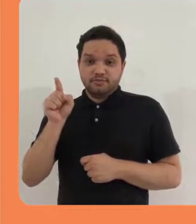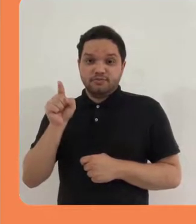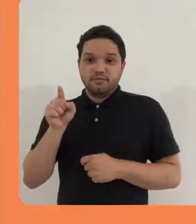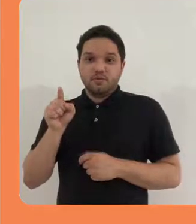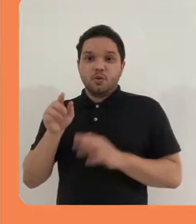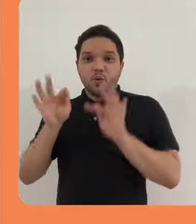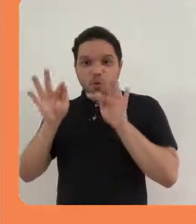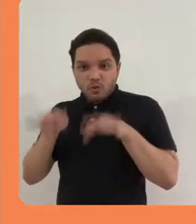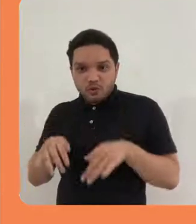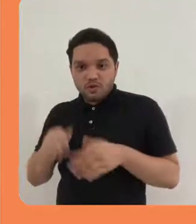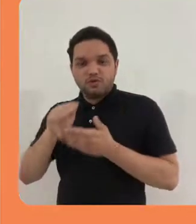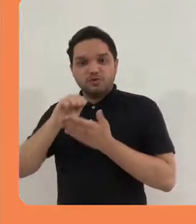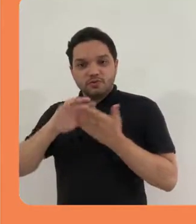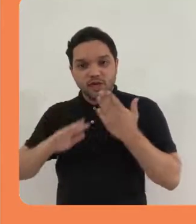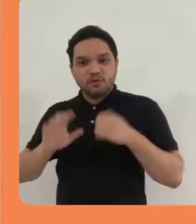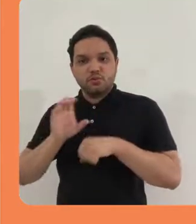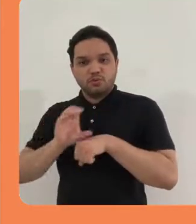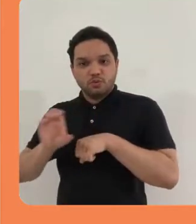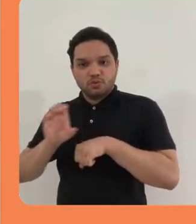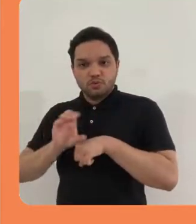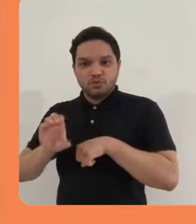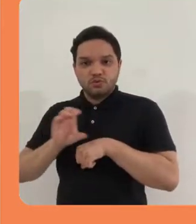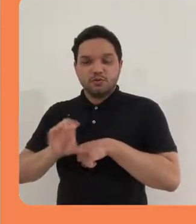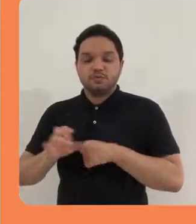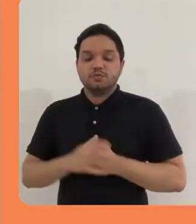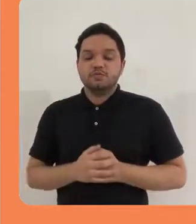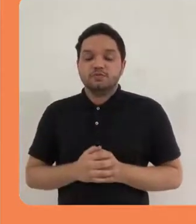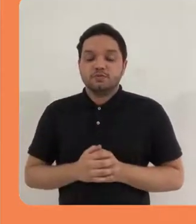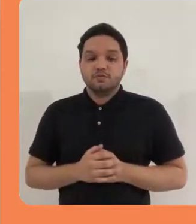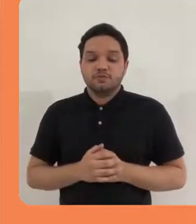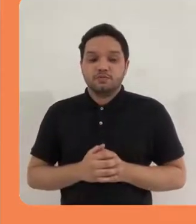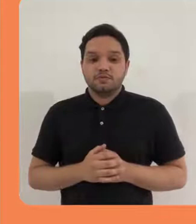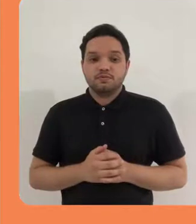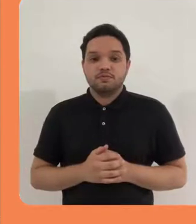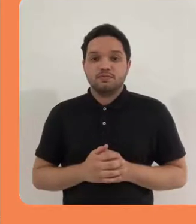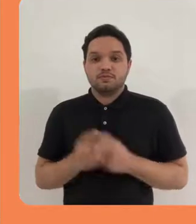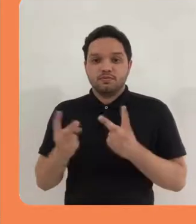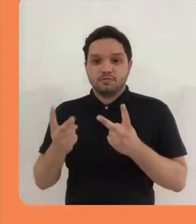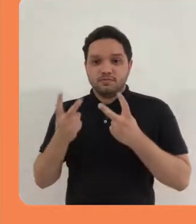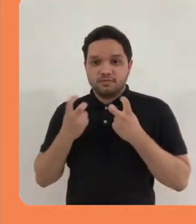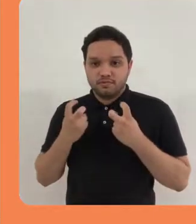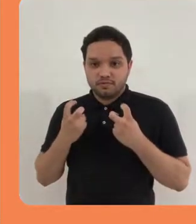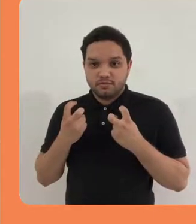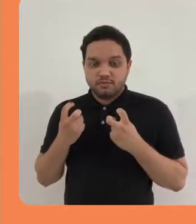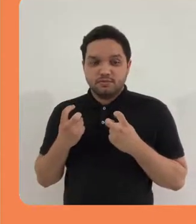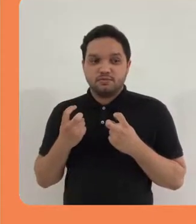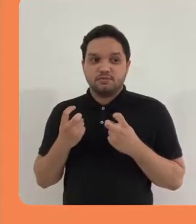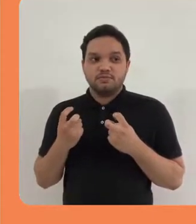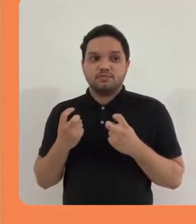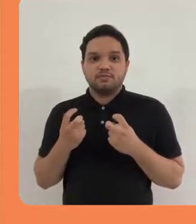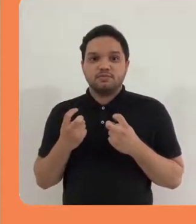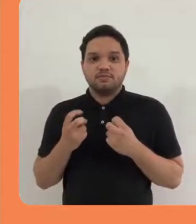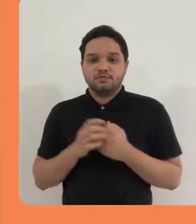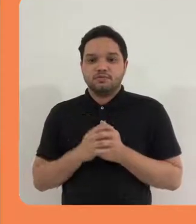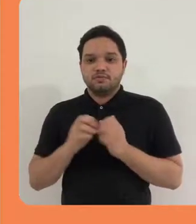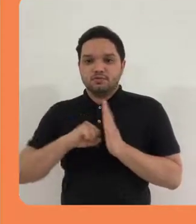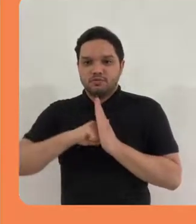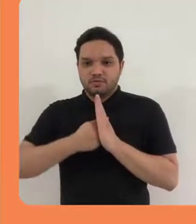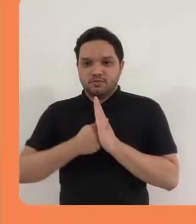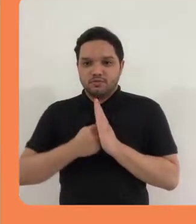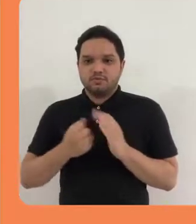diferente E então lá na seção conclusão de atividade no pulso